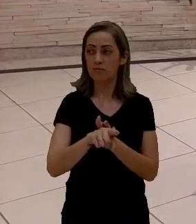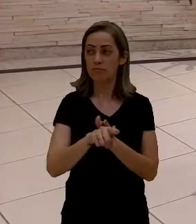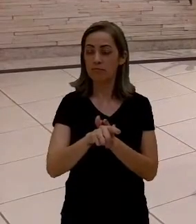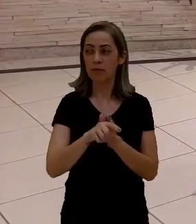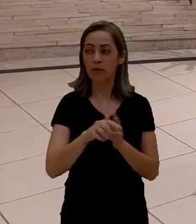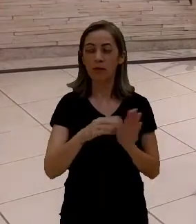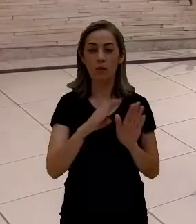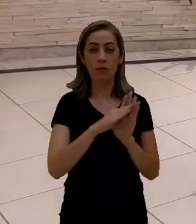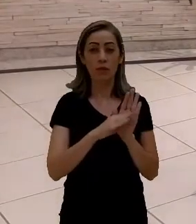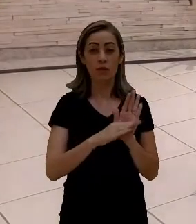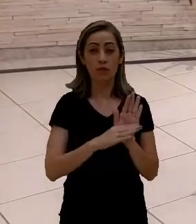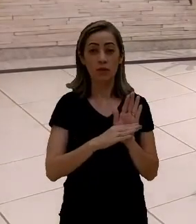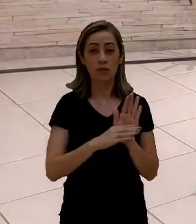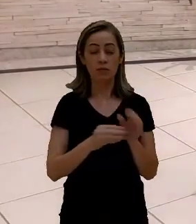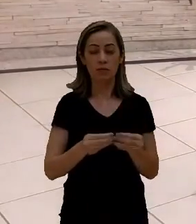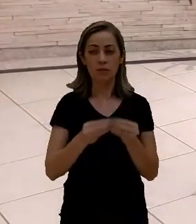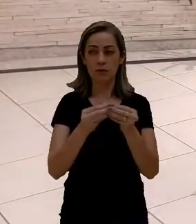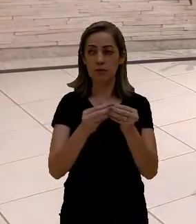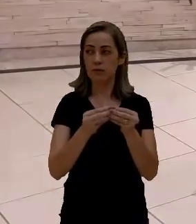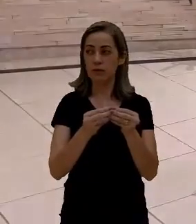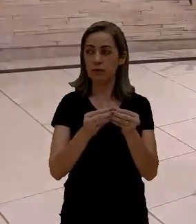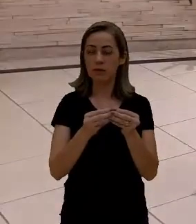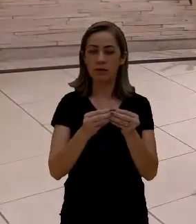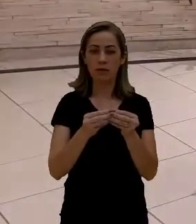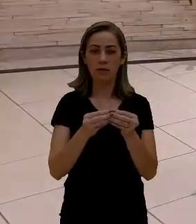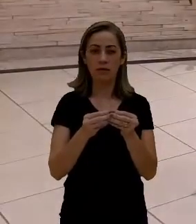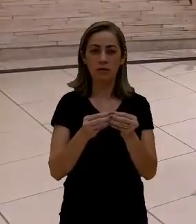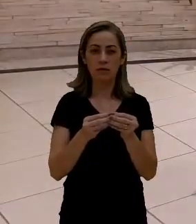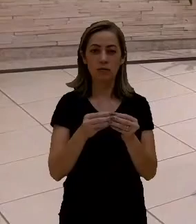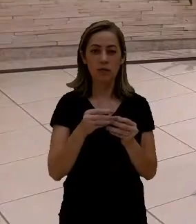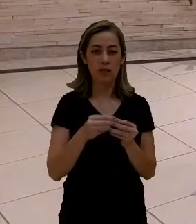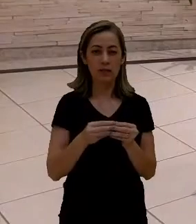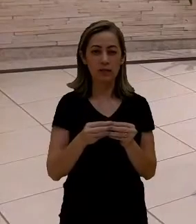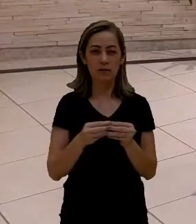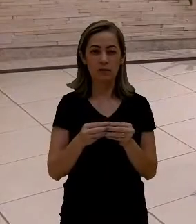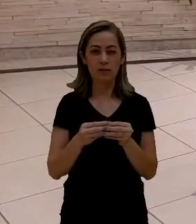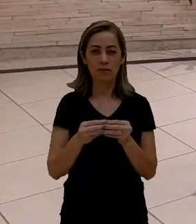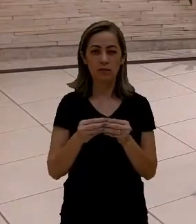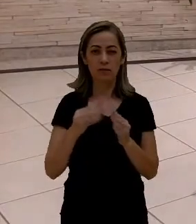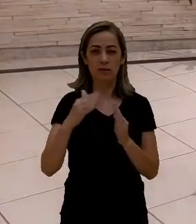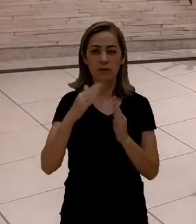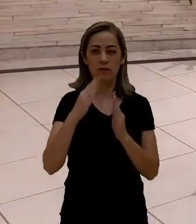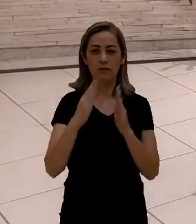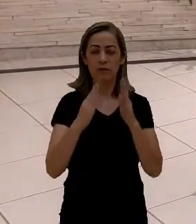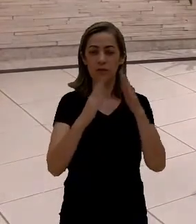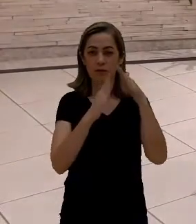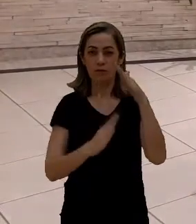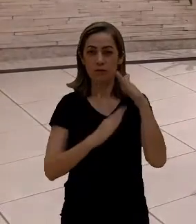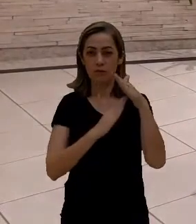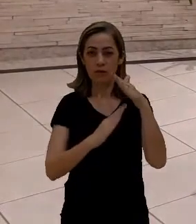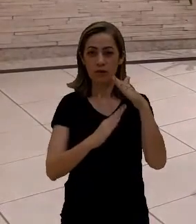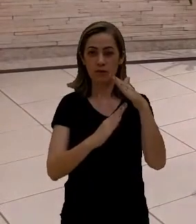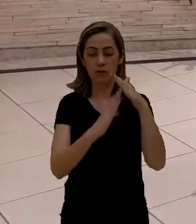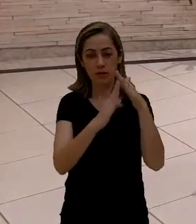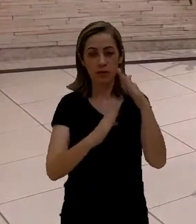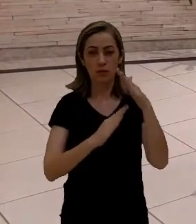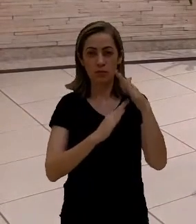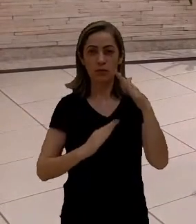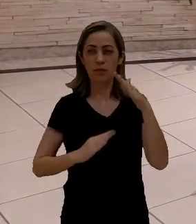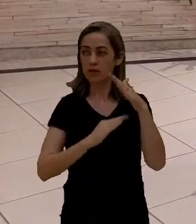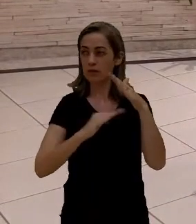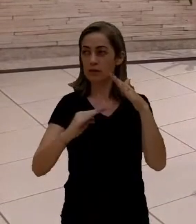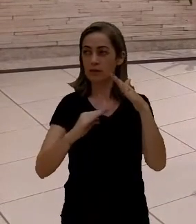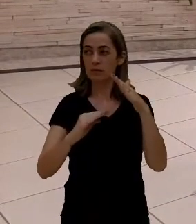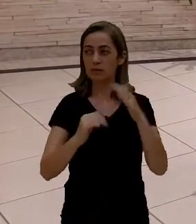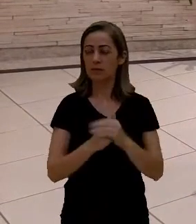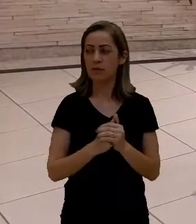missa até porque ela fala sobre a consagração mas eu quero mudar um pouquinho o horário que eu acho que é no horário ali pós comunhão que é o horário que